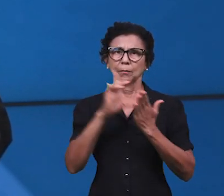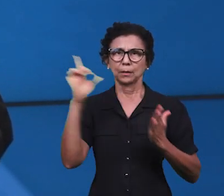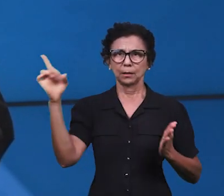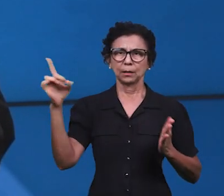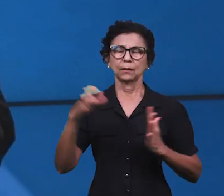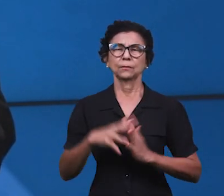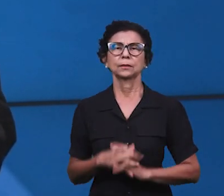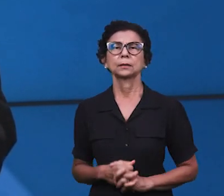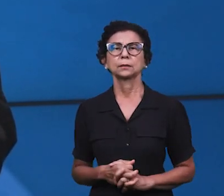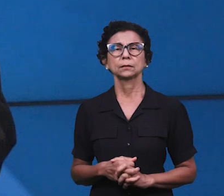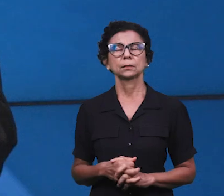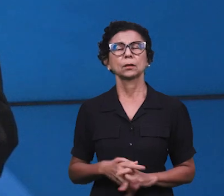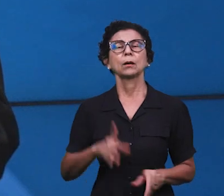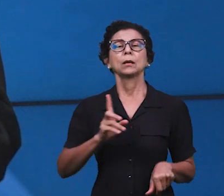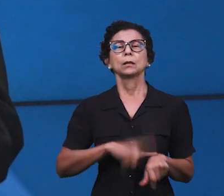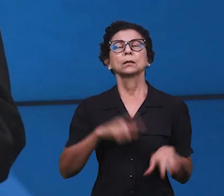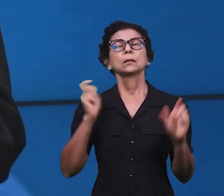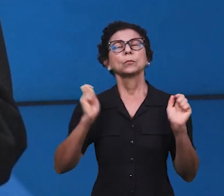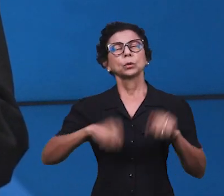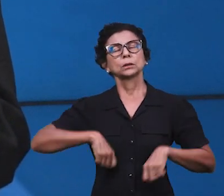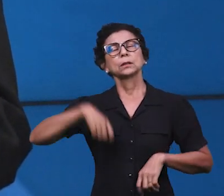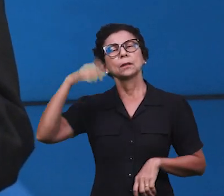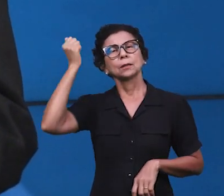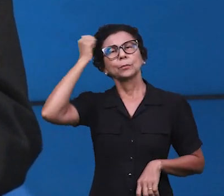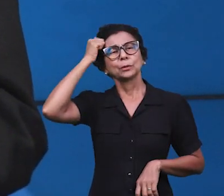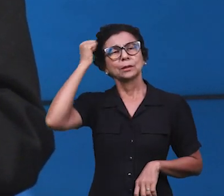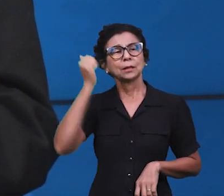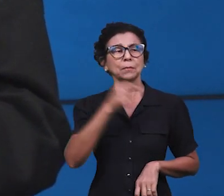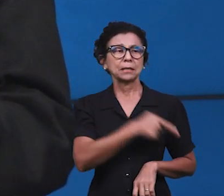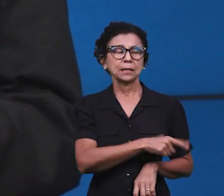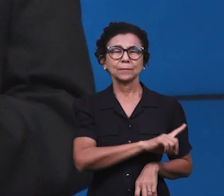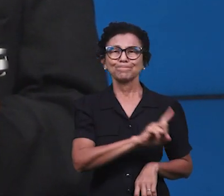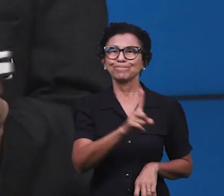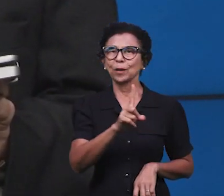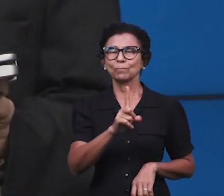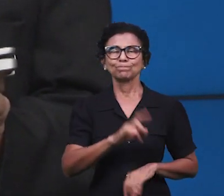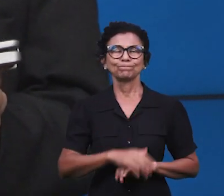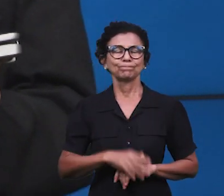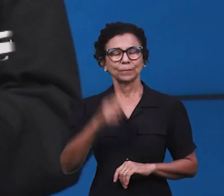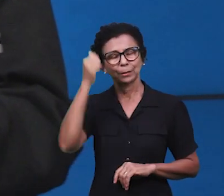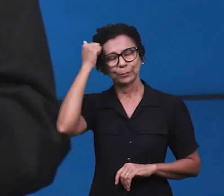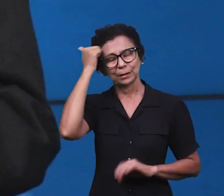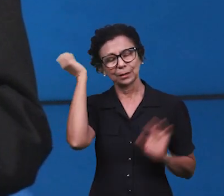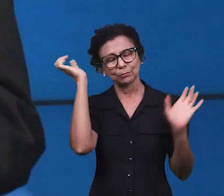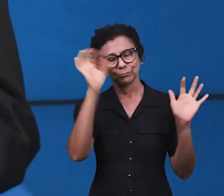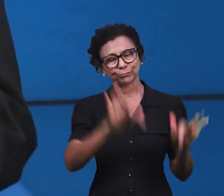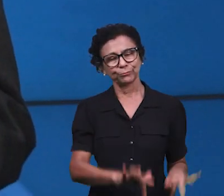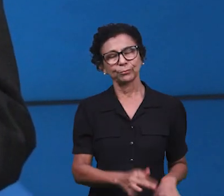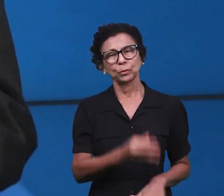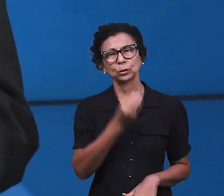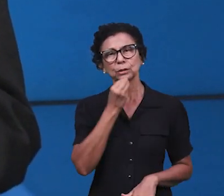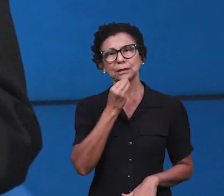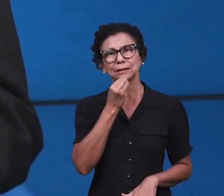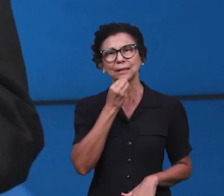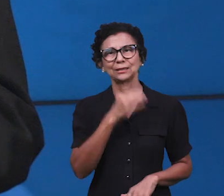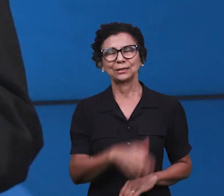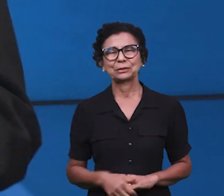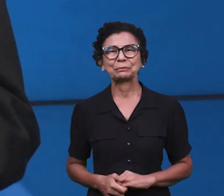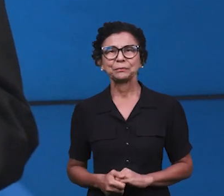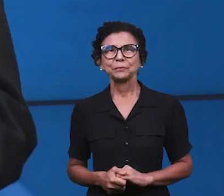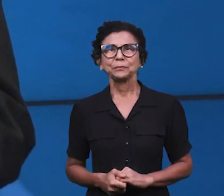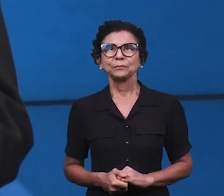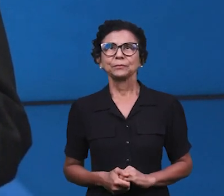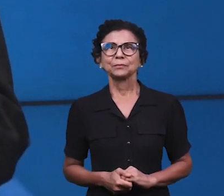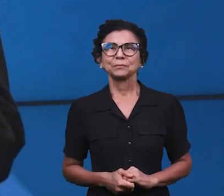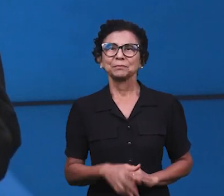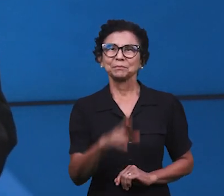se arrependesse. Então, chegou o momento, não se arrependeu, esse tempo findou. E muito bem colocado na resposta bem